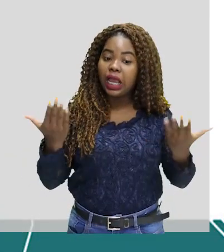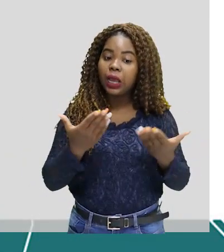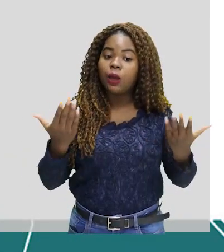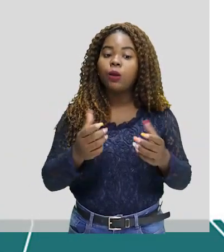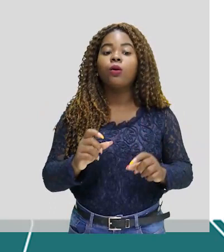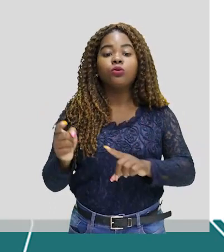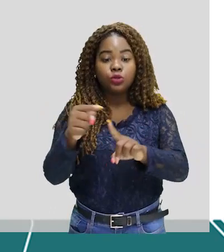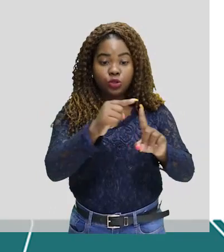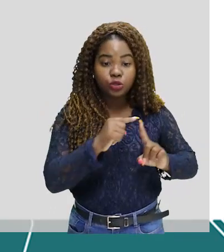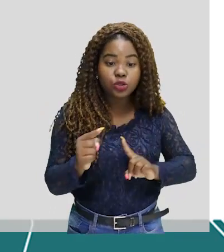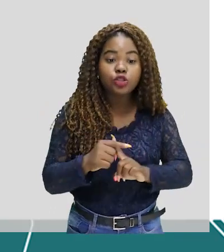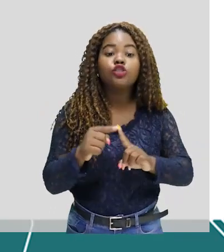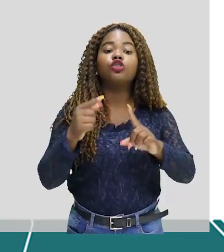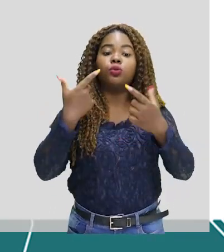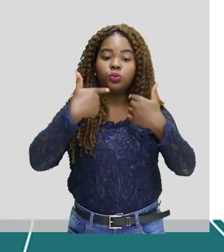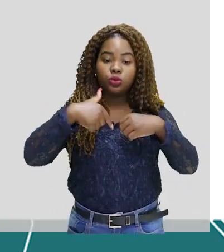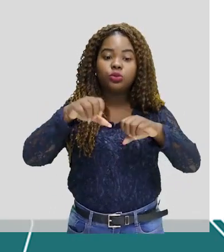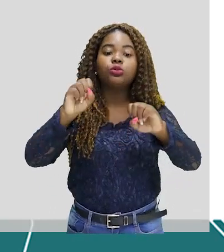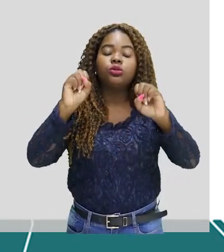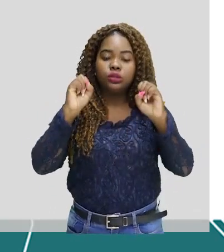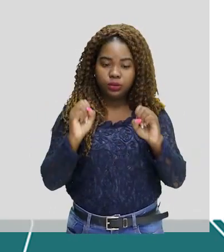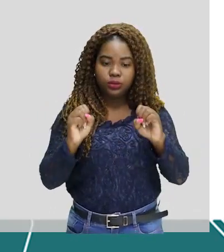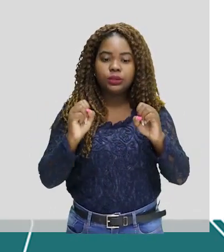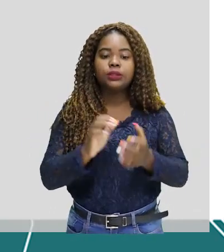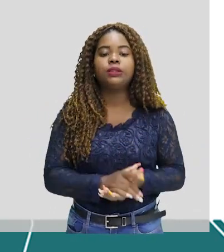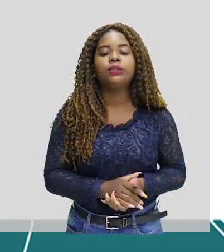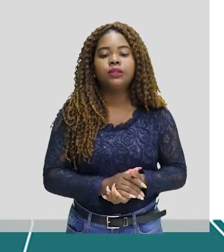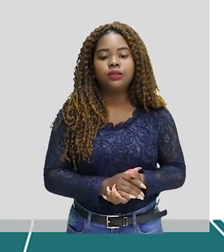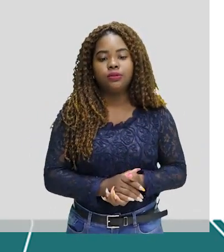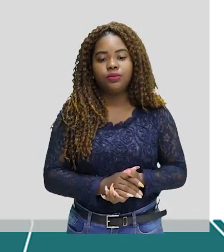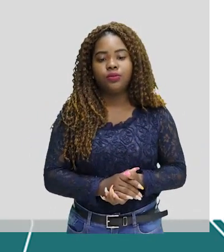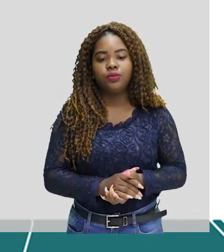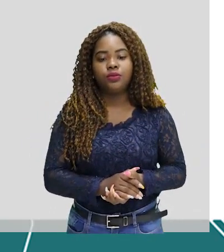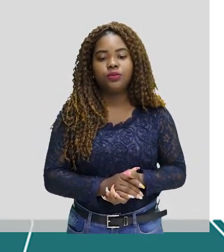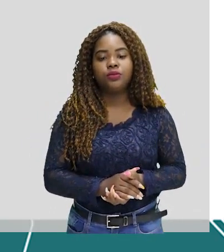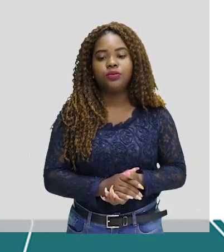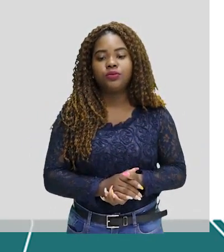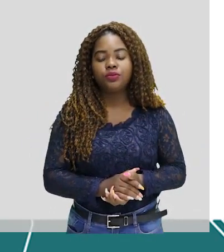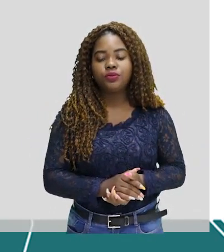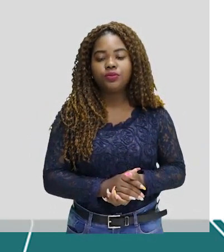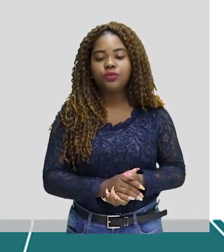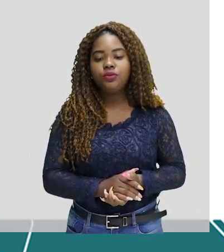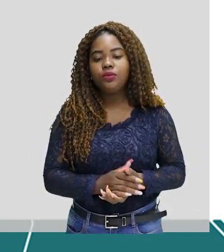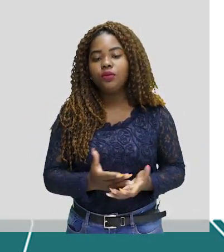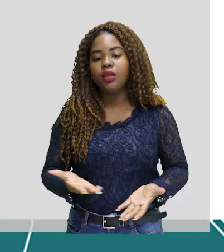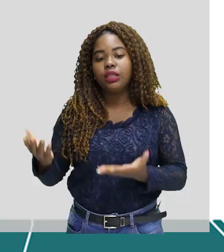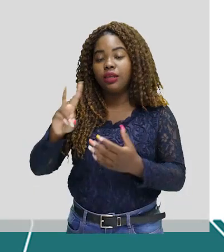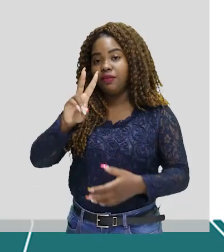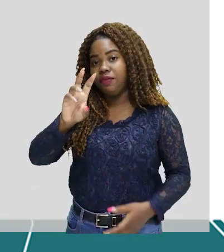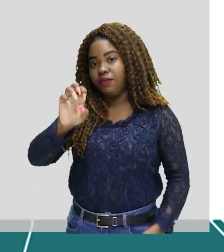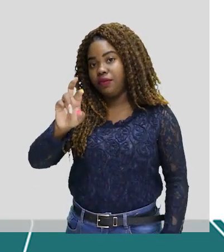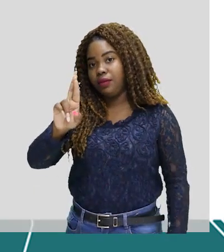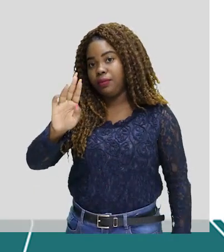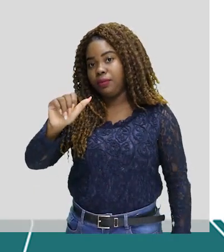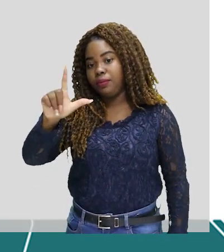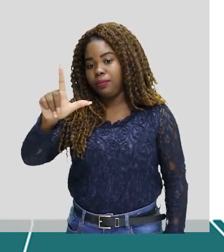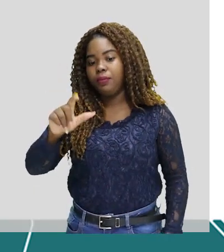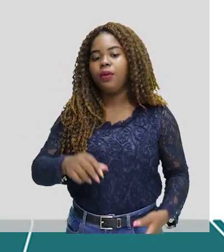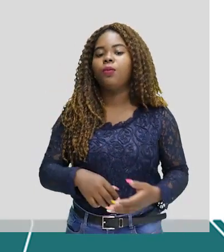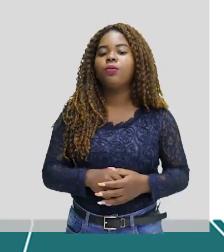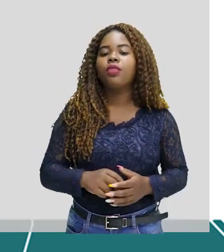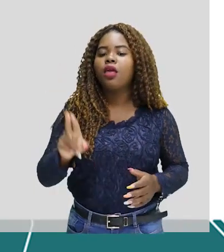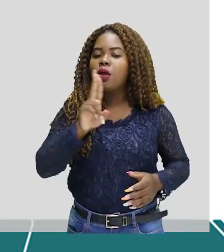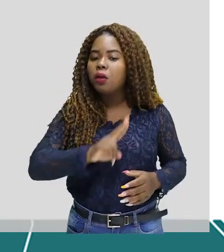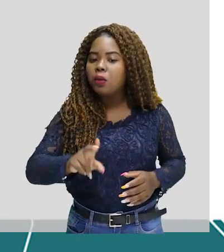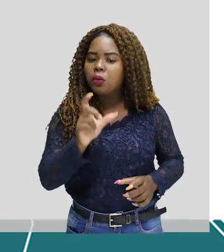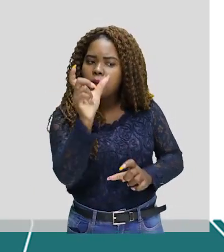os tipos de linguagem. A linguagem verbal, a não verbal e a linguagem mista. Linguagem verbal é o uso da palavra na